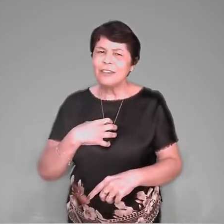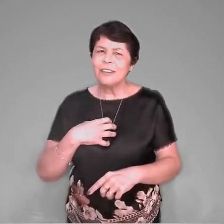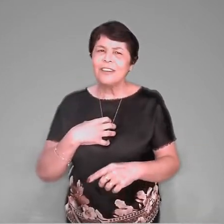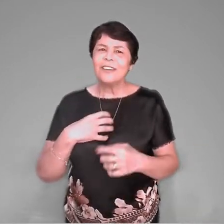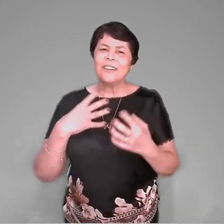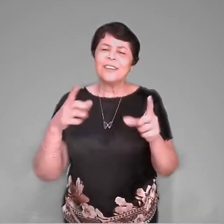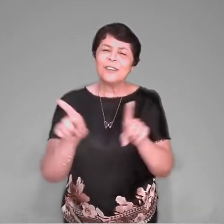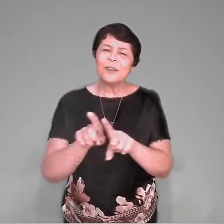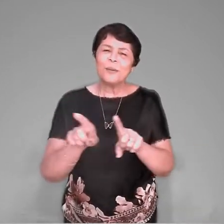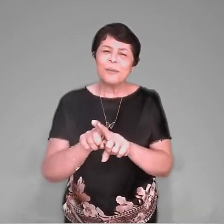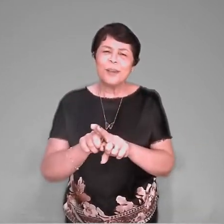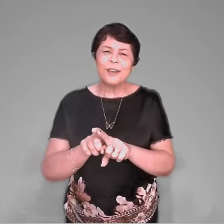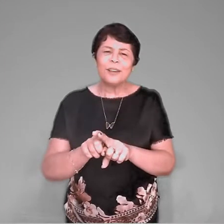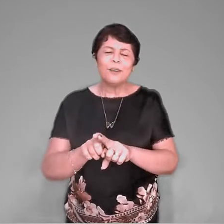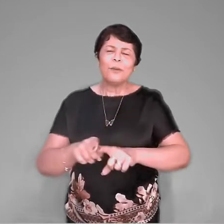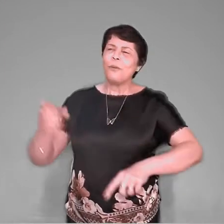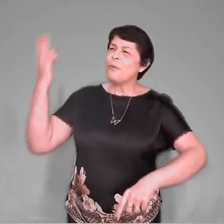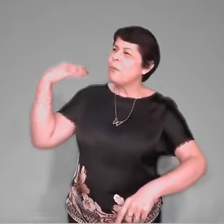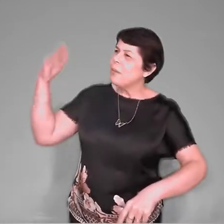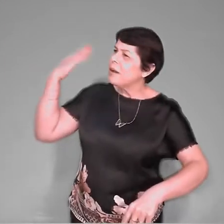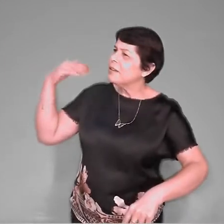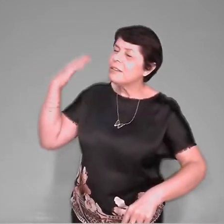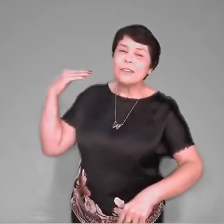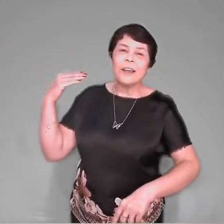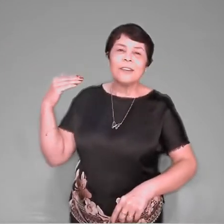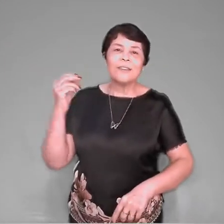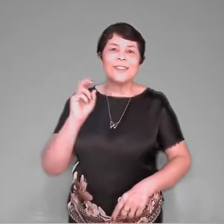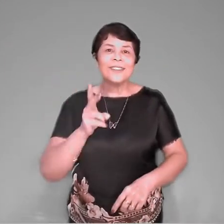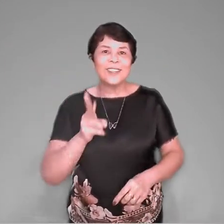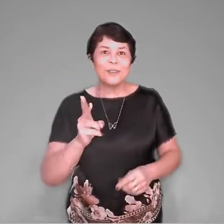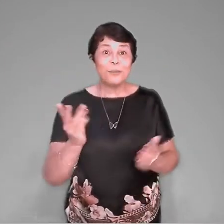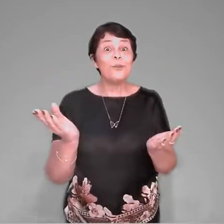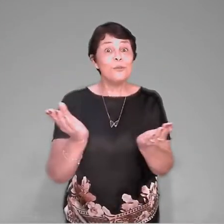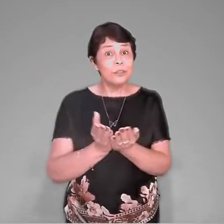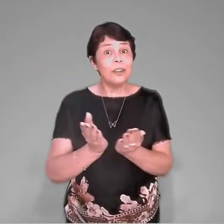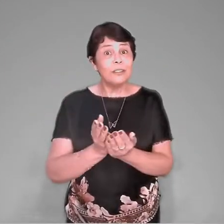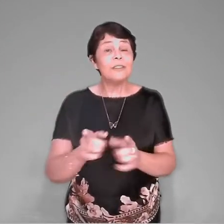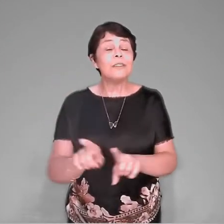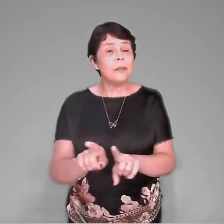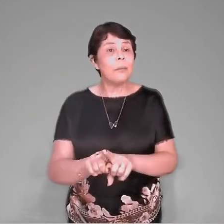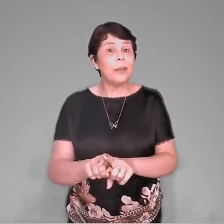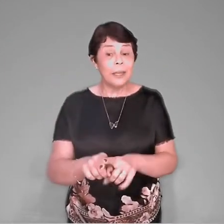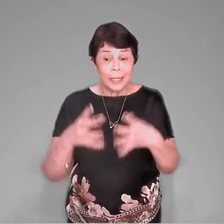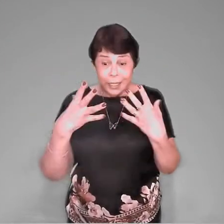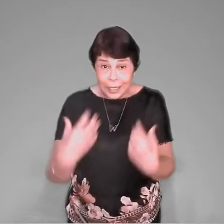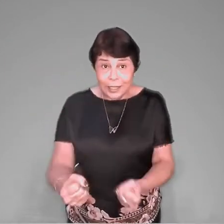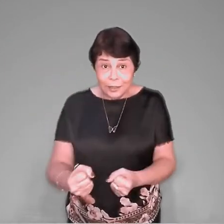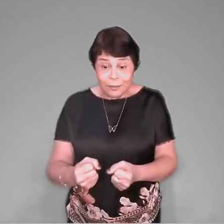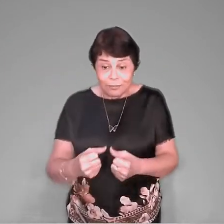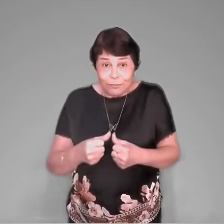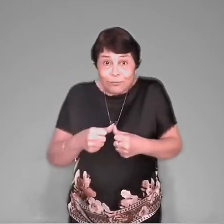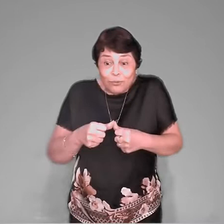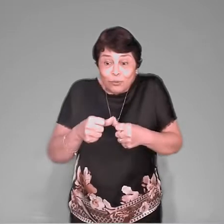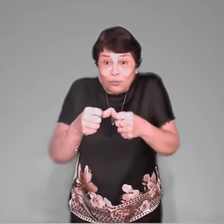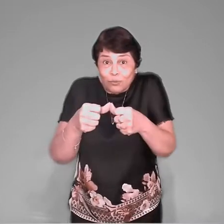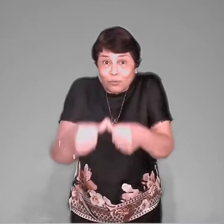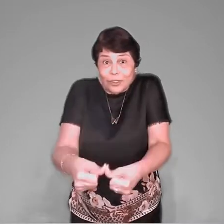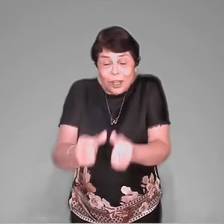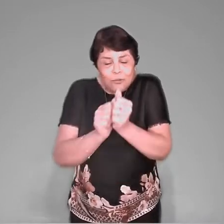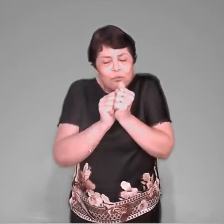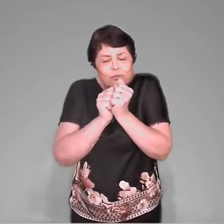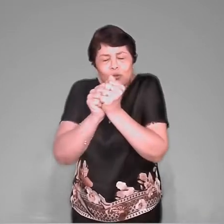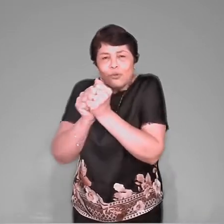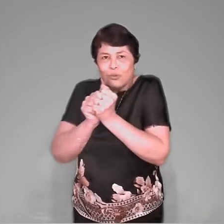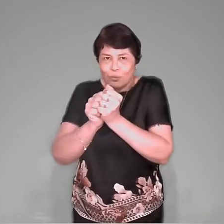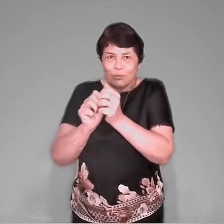Média. Nota que os templos protestantes também, na Europa, eles têm um aspecto medieval,